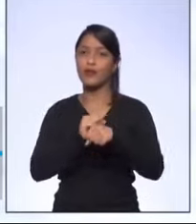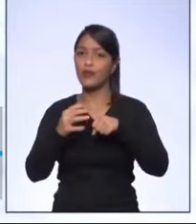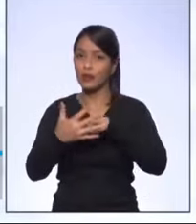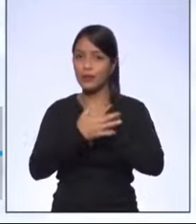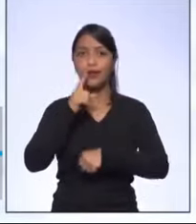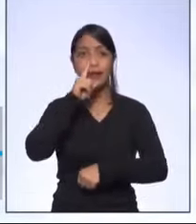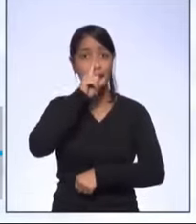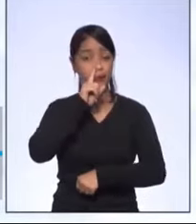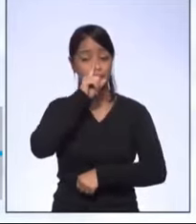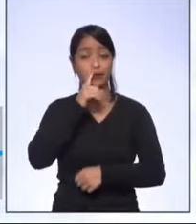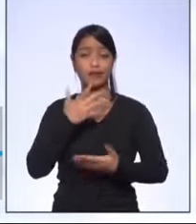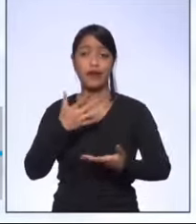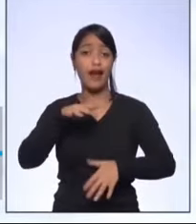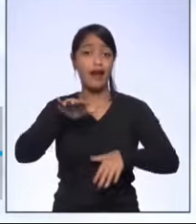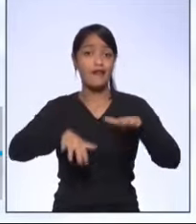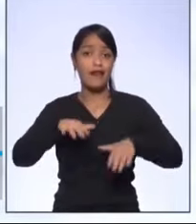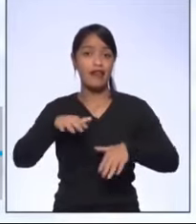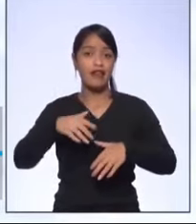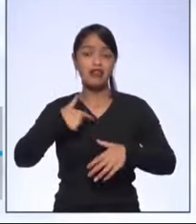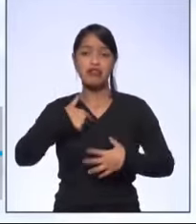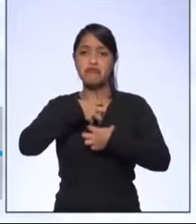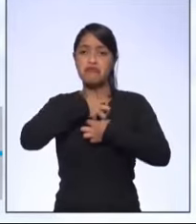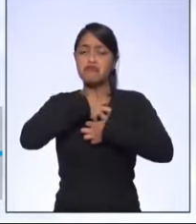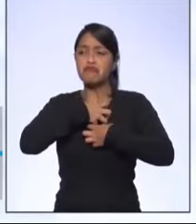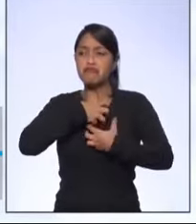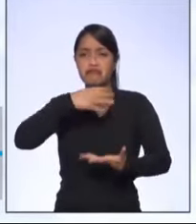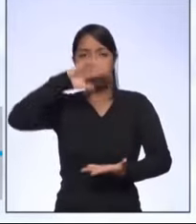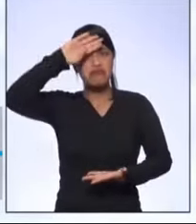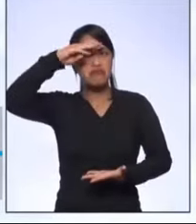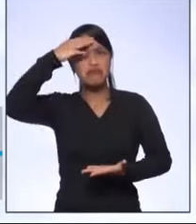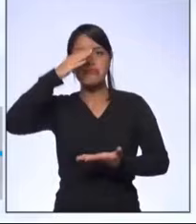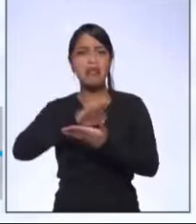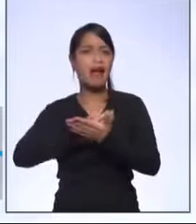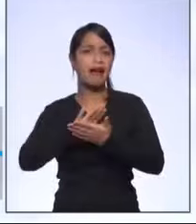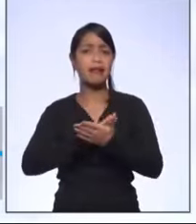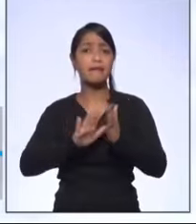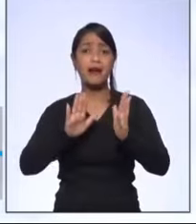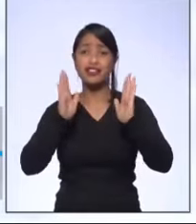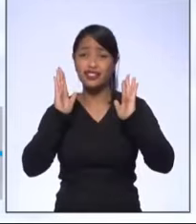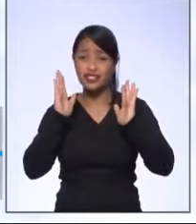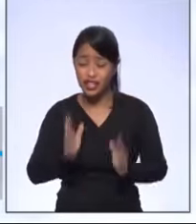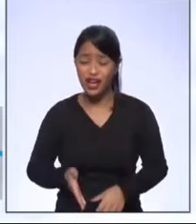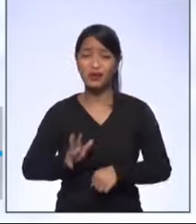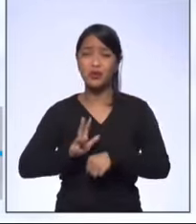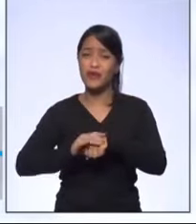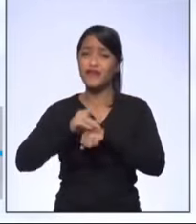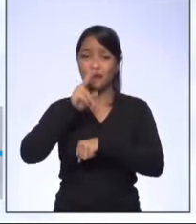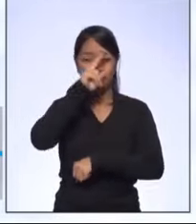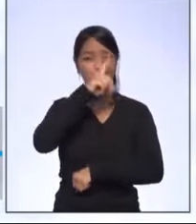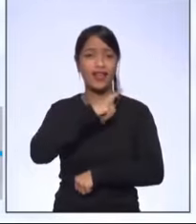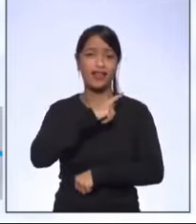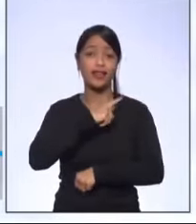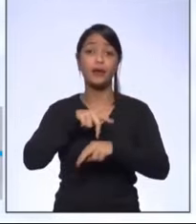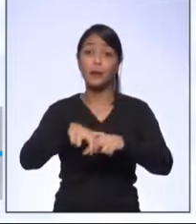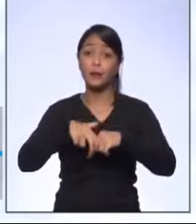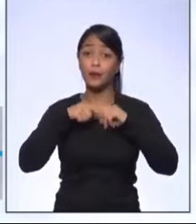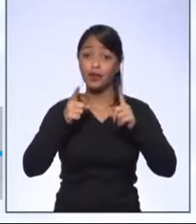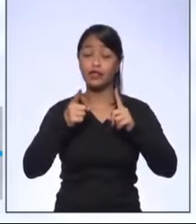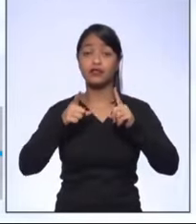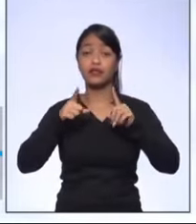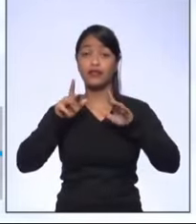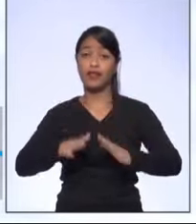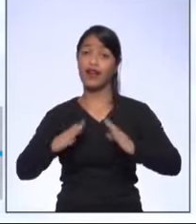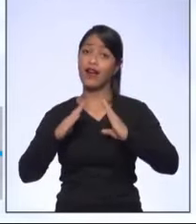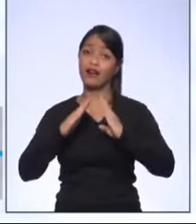a pessoa ela não tem o sintoma, mas ela já está muito doente. Tá? Por isso que a gente tem que ficar em casa, só sair se não tiver